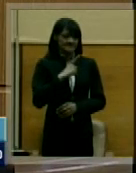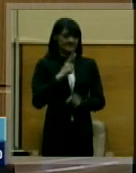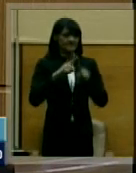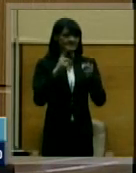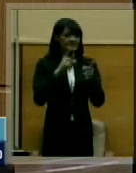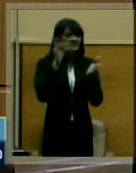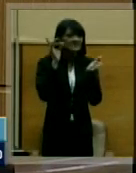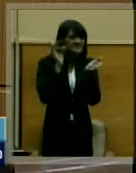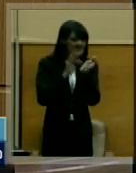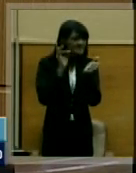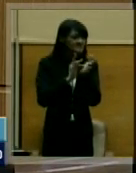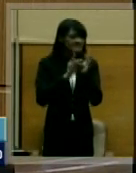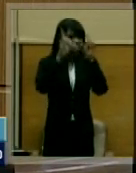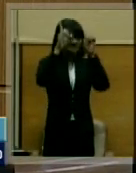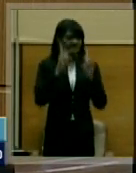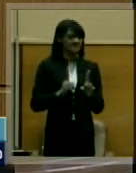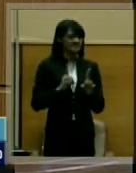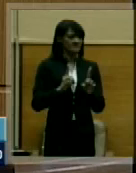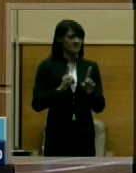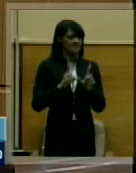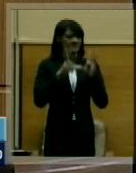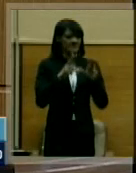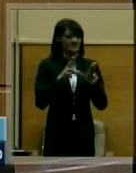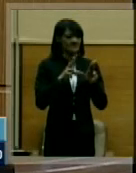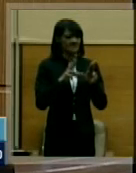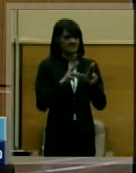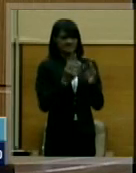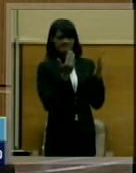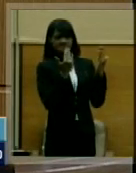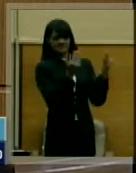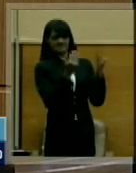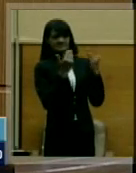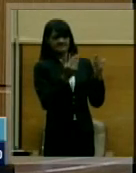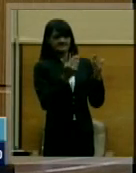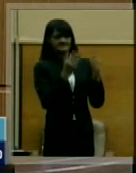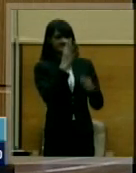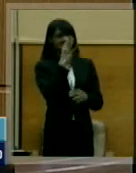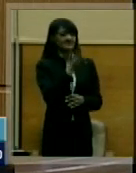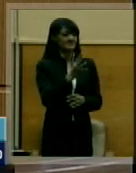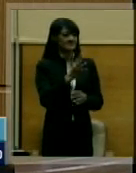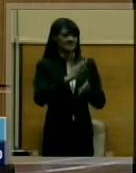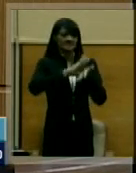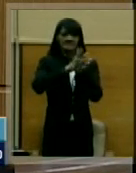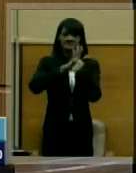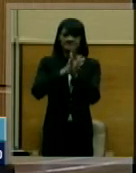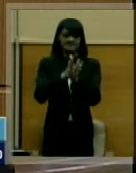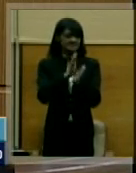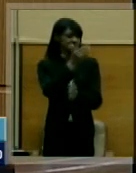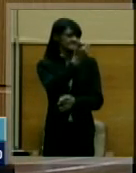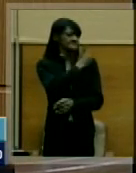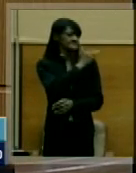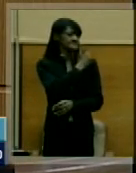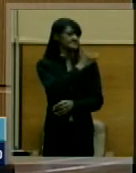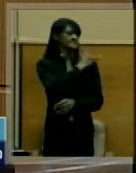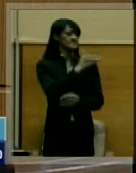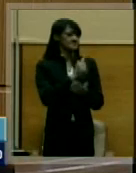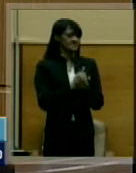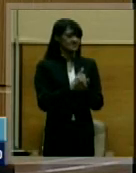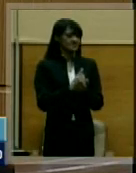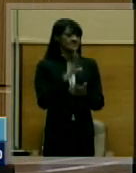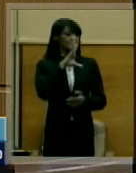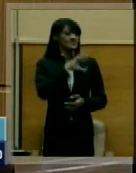real deficiência está nos julgamentos pela aparência, nos preconceitos, nas discriminações, na incapacidade de